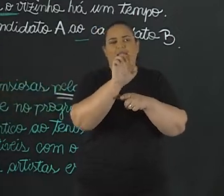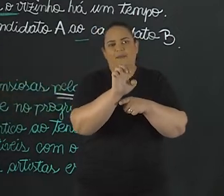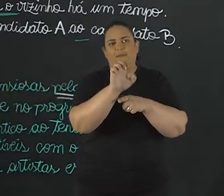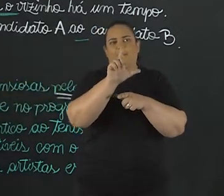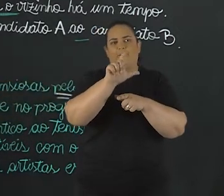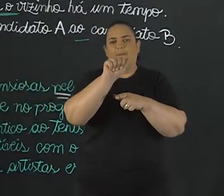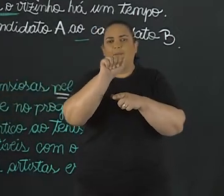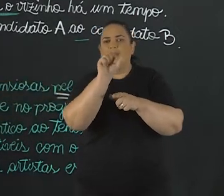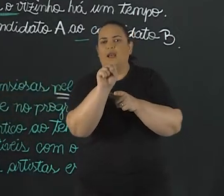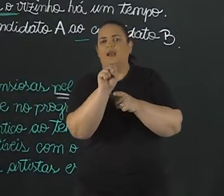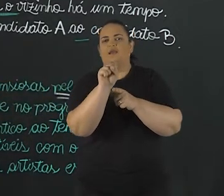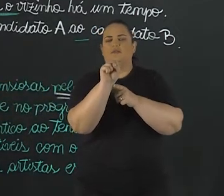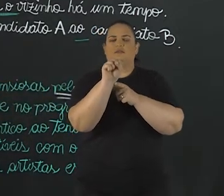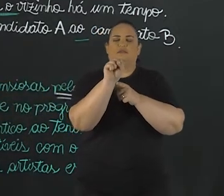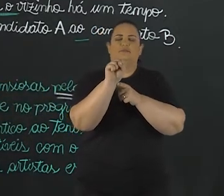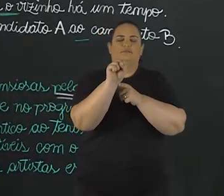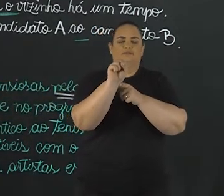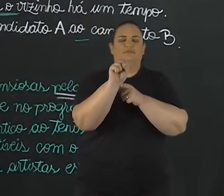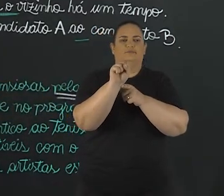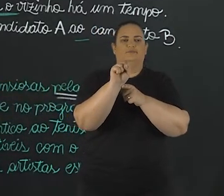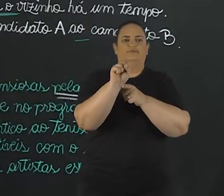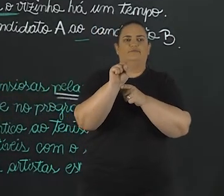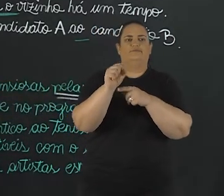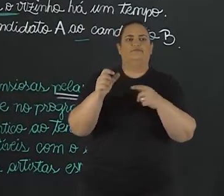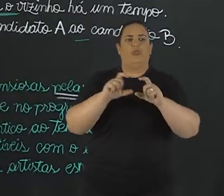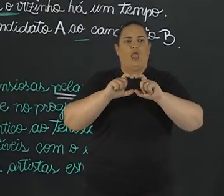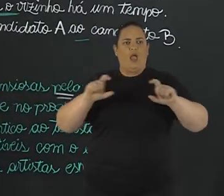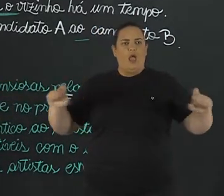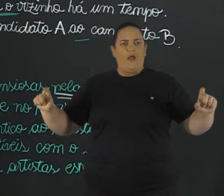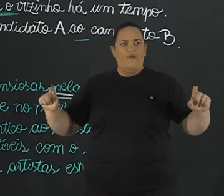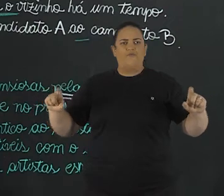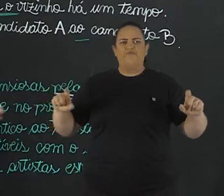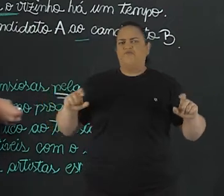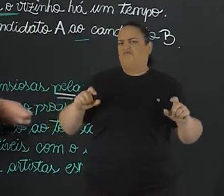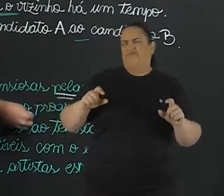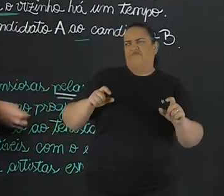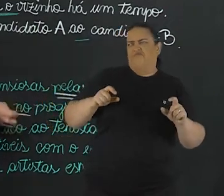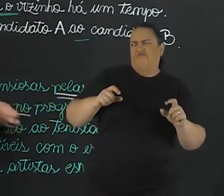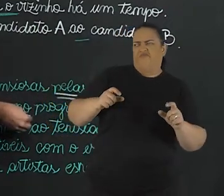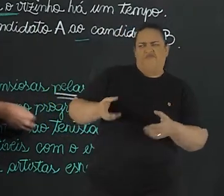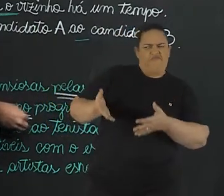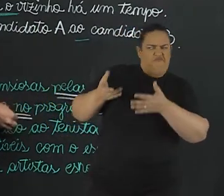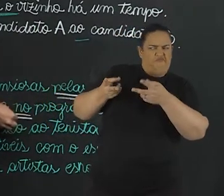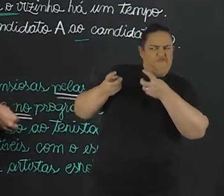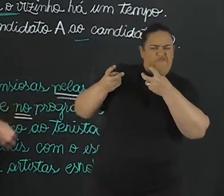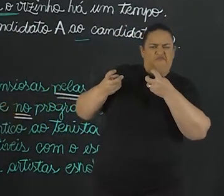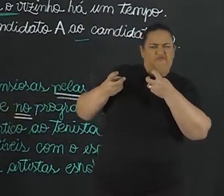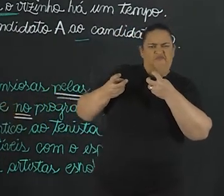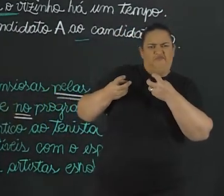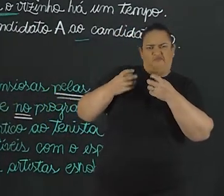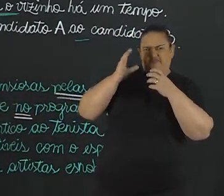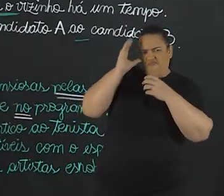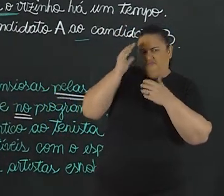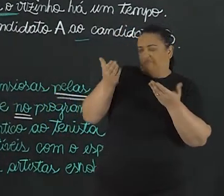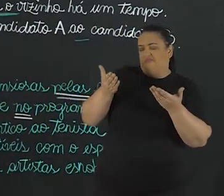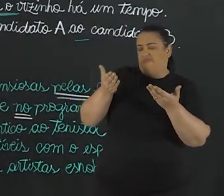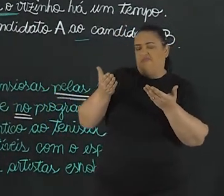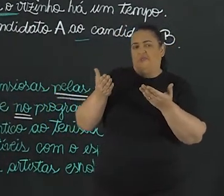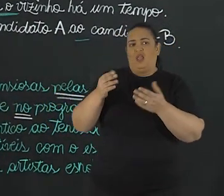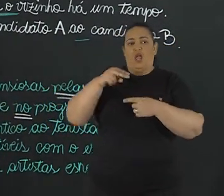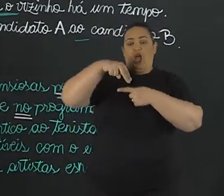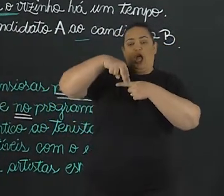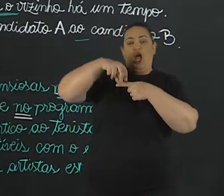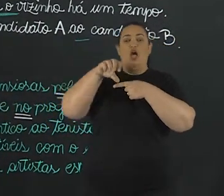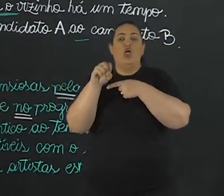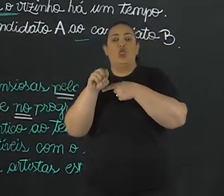ansiosas pelas férias. Não houve interesse no programa. Quem tem interesse em alguma coisa. Então, aqui,